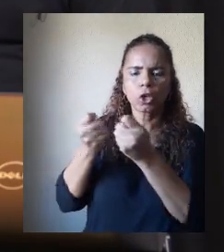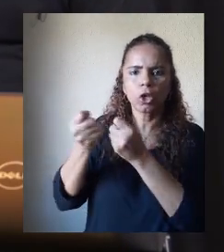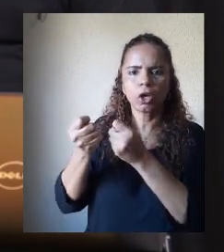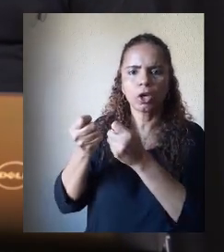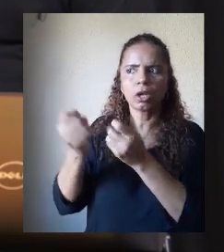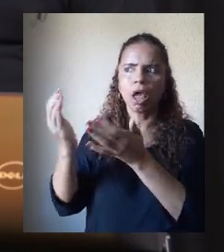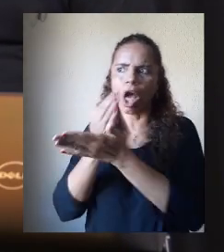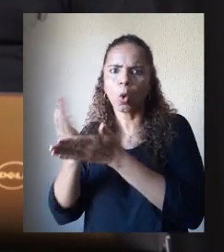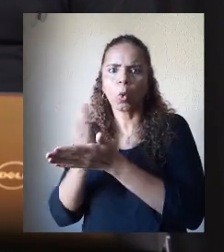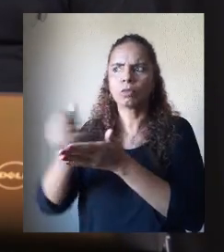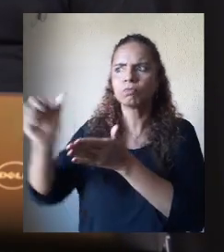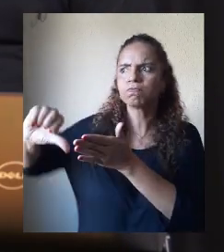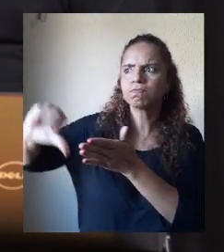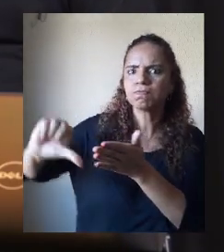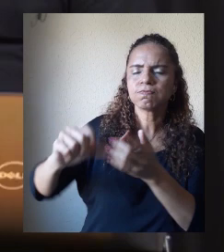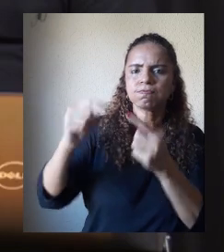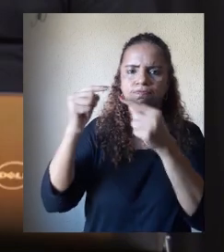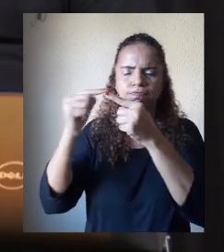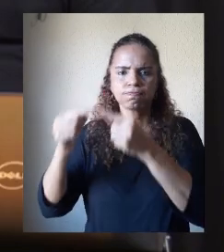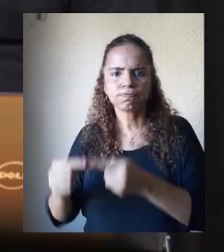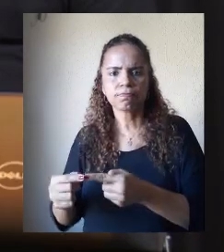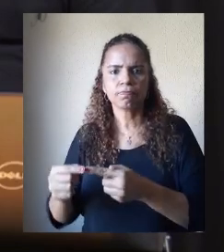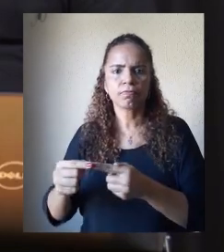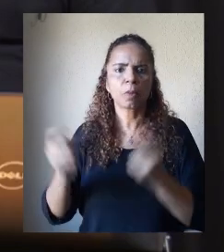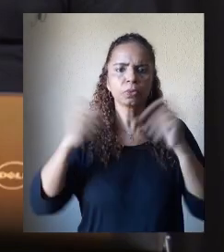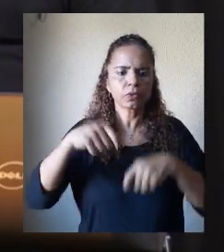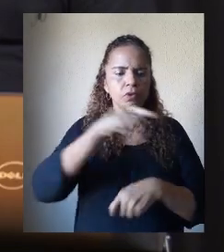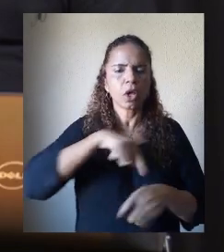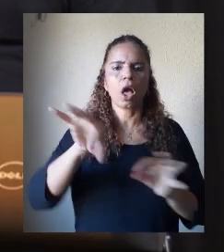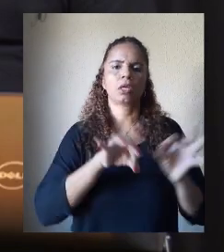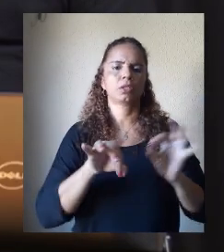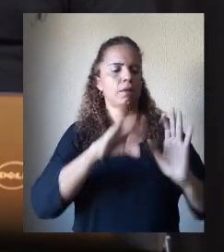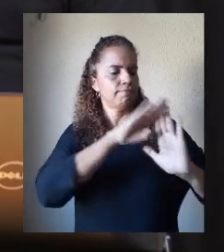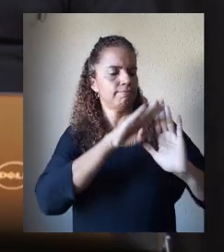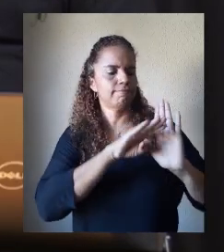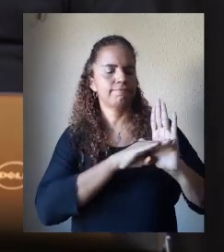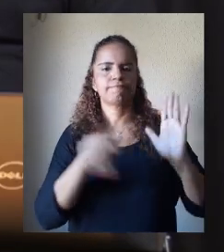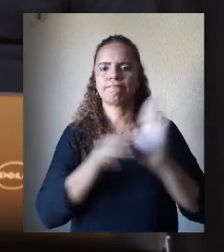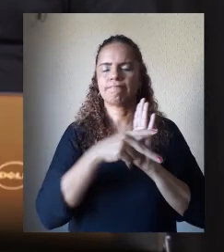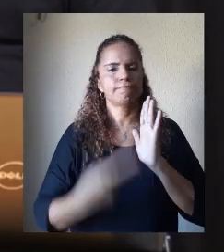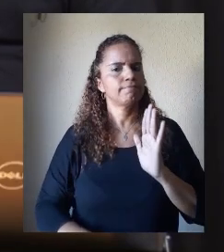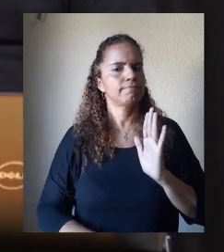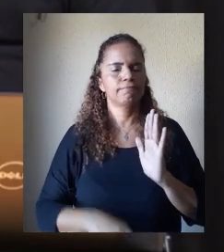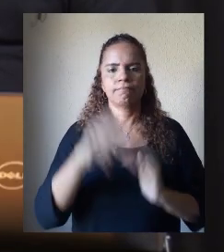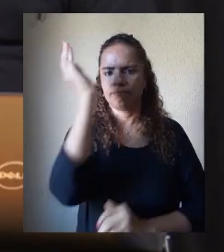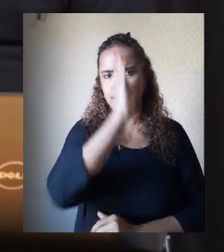que nós mesmos fizéssemos nossos próprios protocolos e instituíssemos as medidas